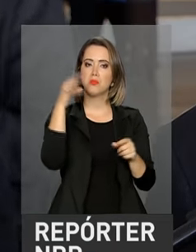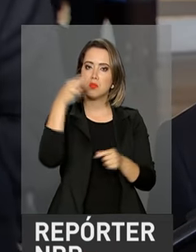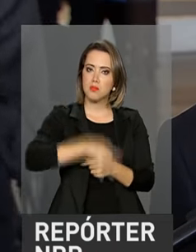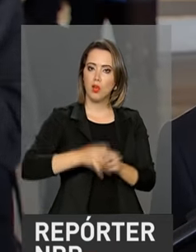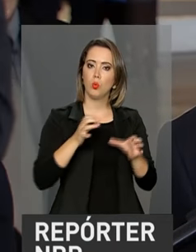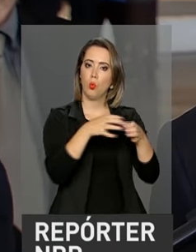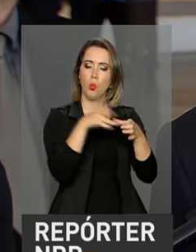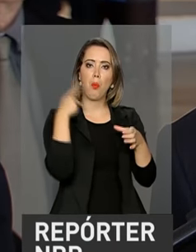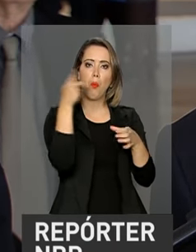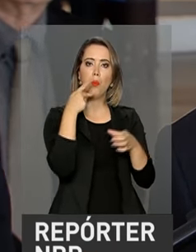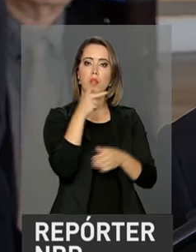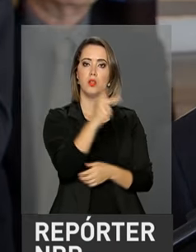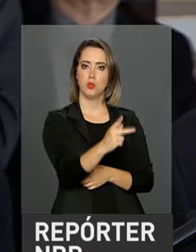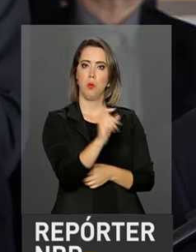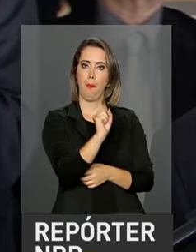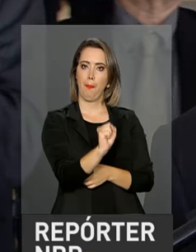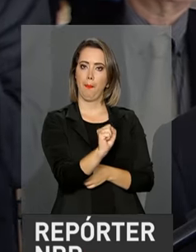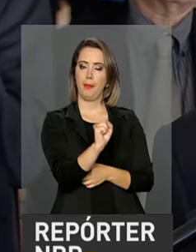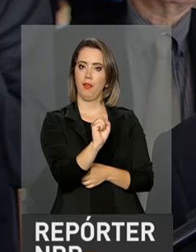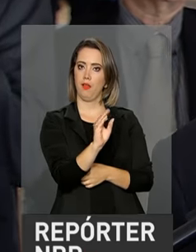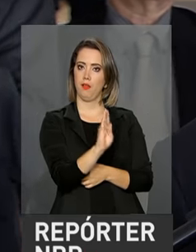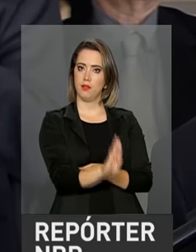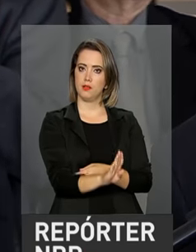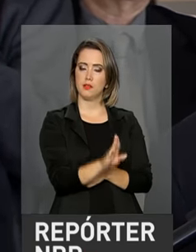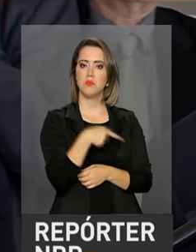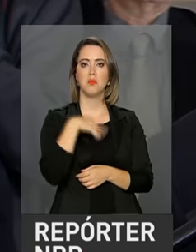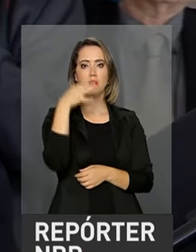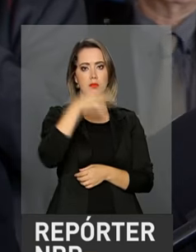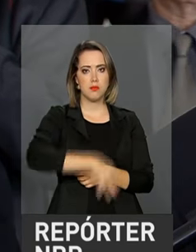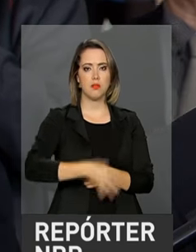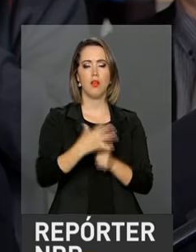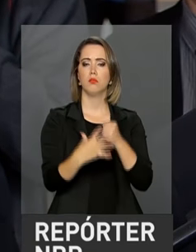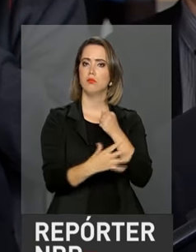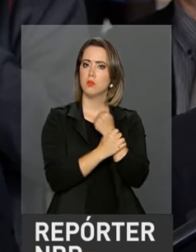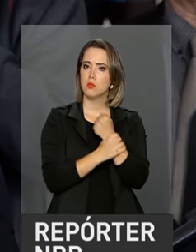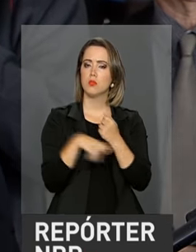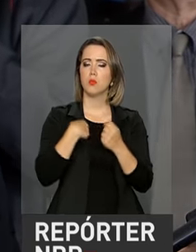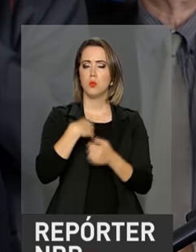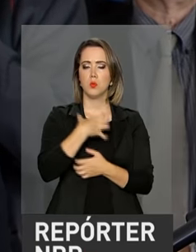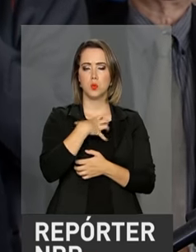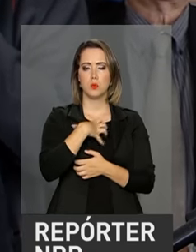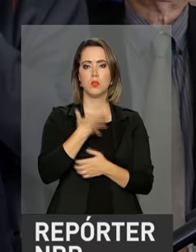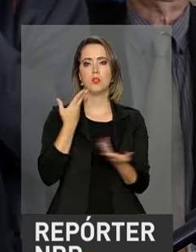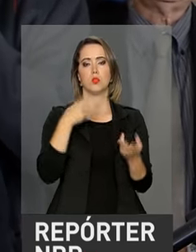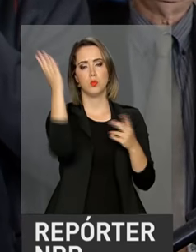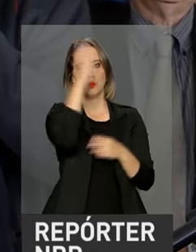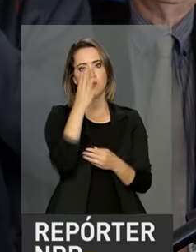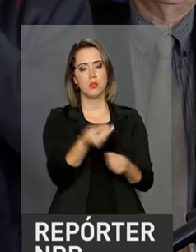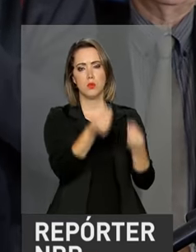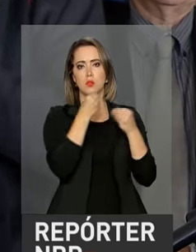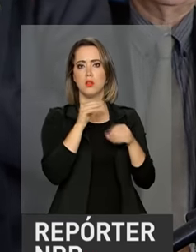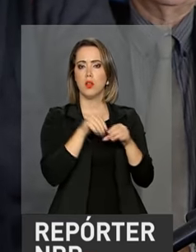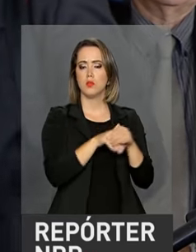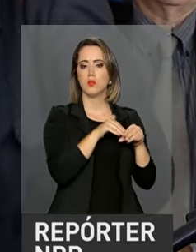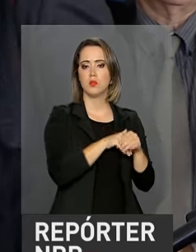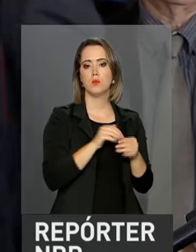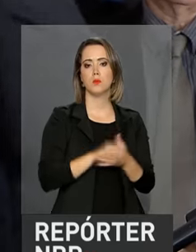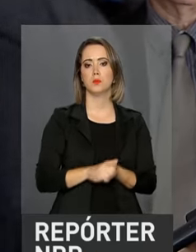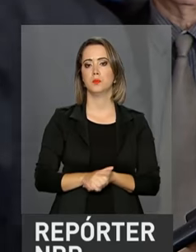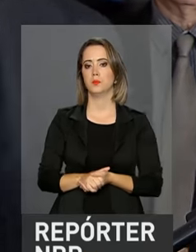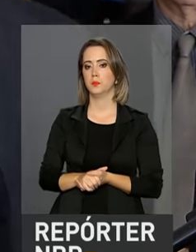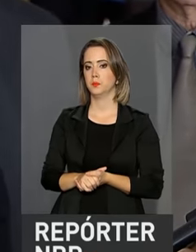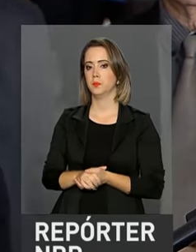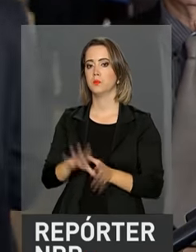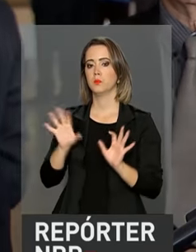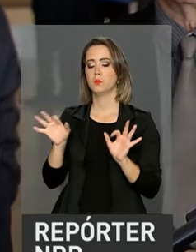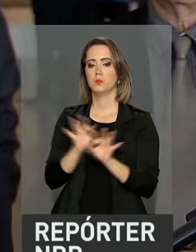PSB, certo e seguramente sensível àquilo que é necessário para o Brasil, pouco a pouco vai trazer os votos. Eu tenho dúvida disso. Presidente, a gente já